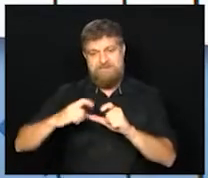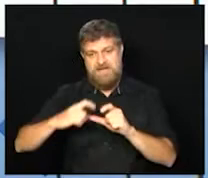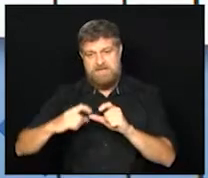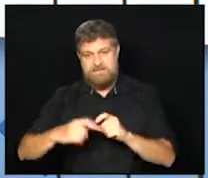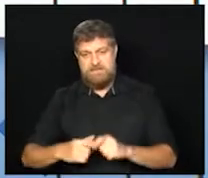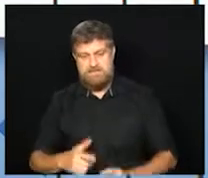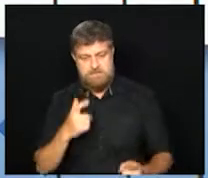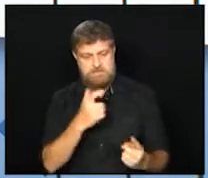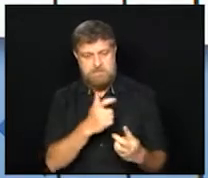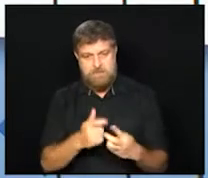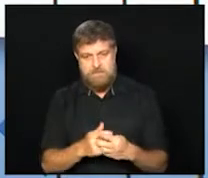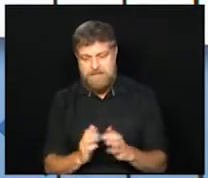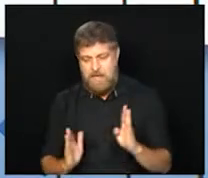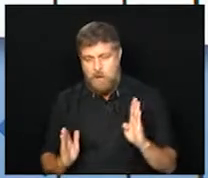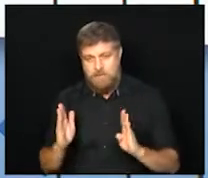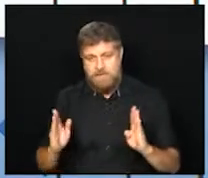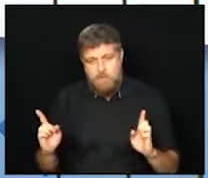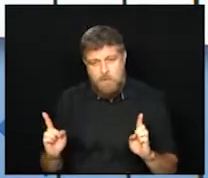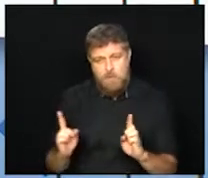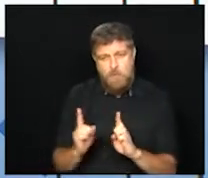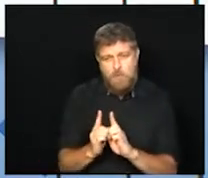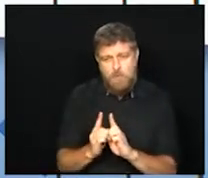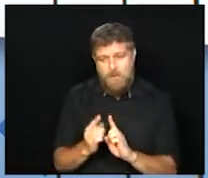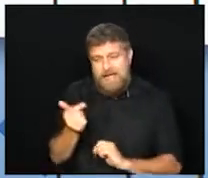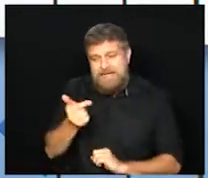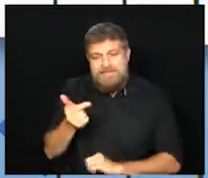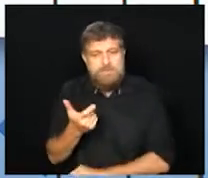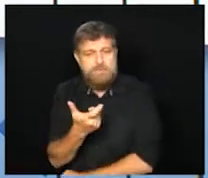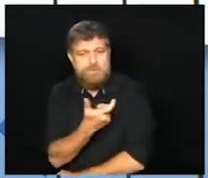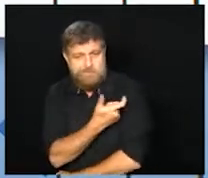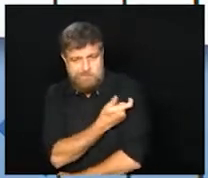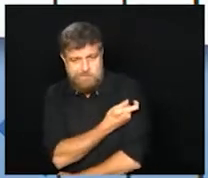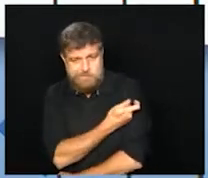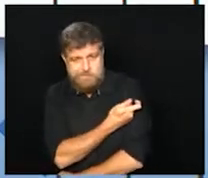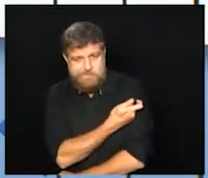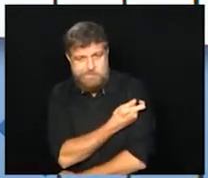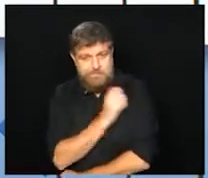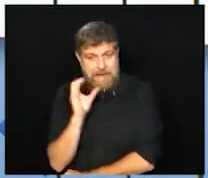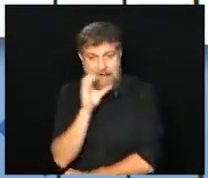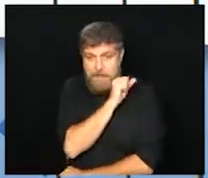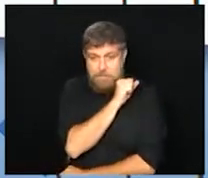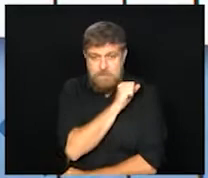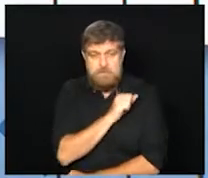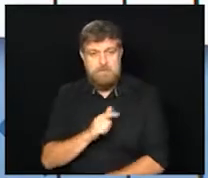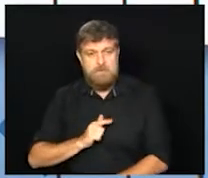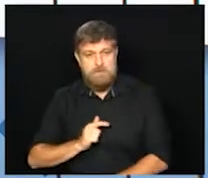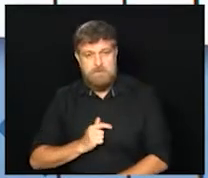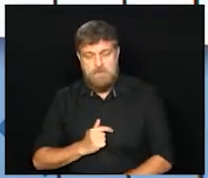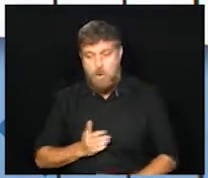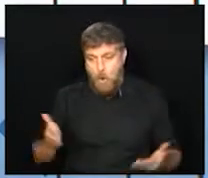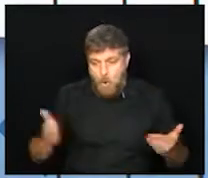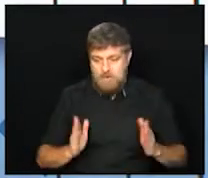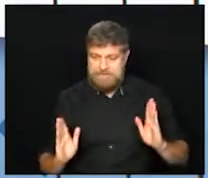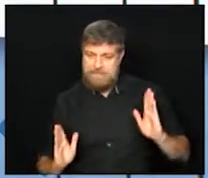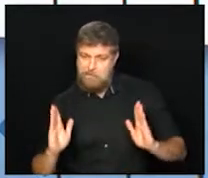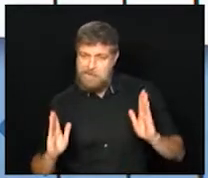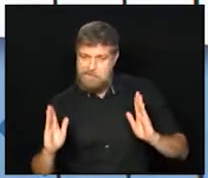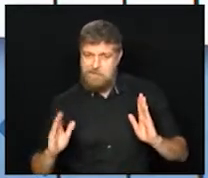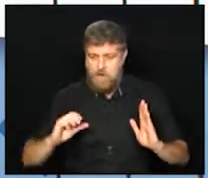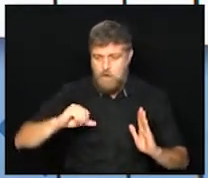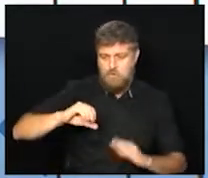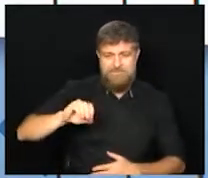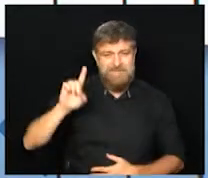o intervalo de aplicação da segunda dose do imunizante. Atualmente, o espaçamento é de